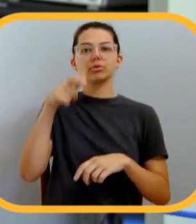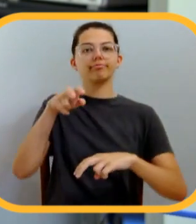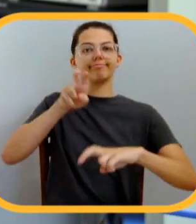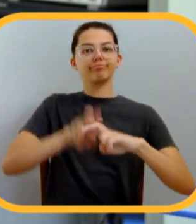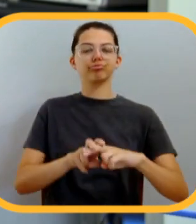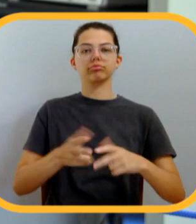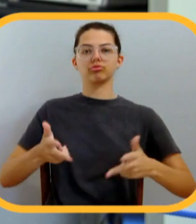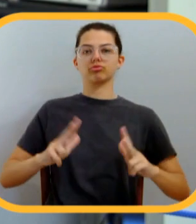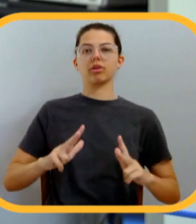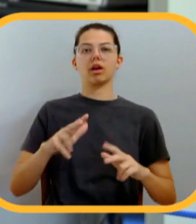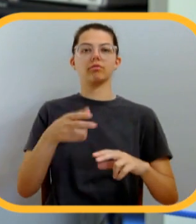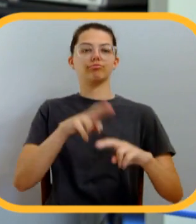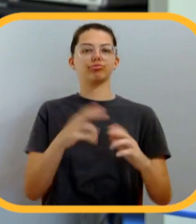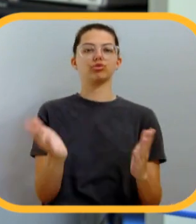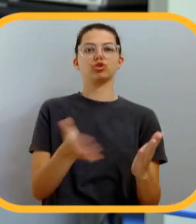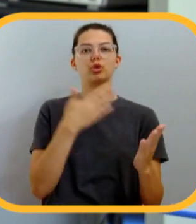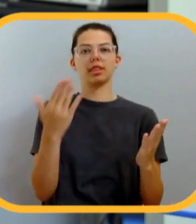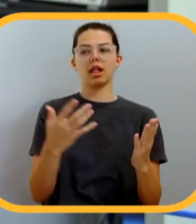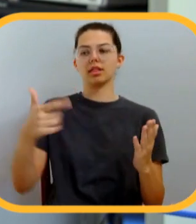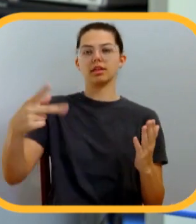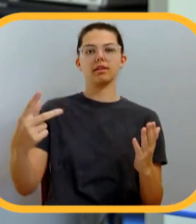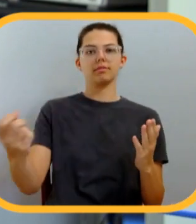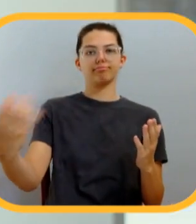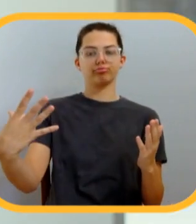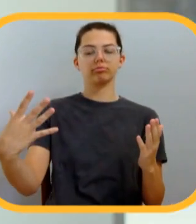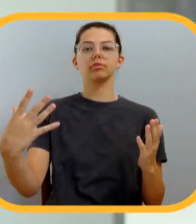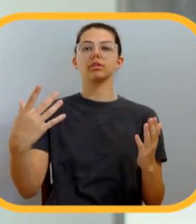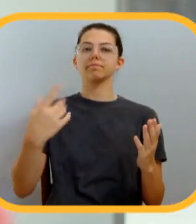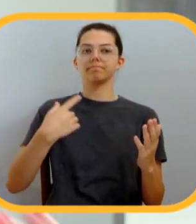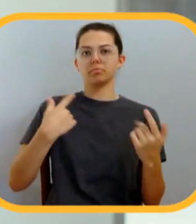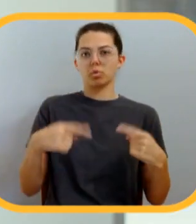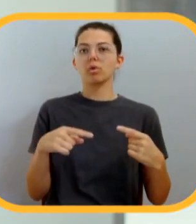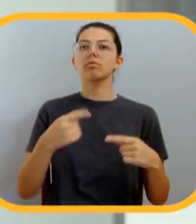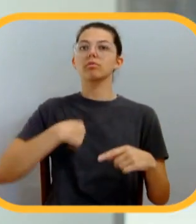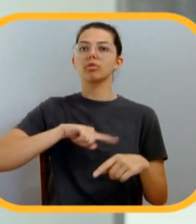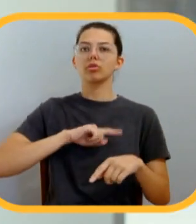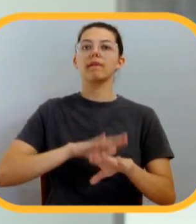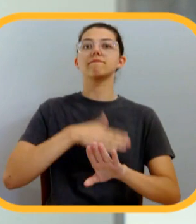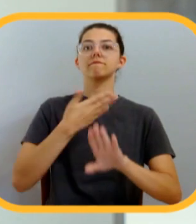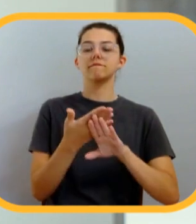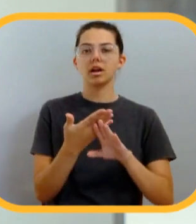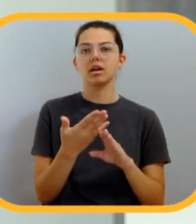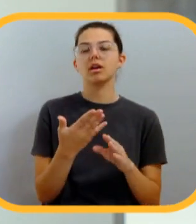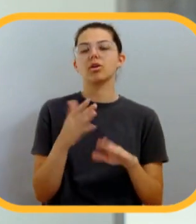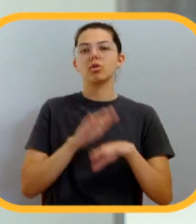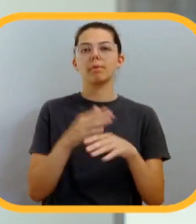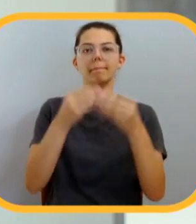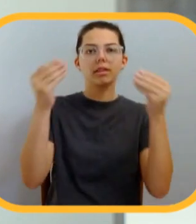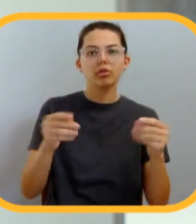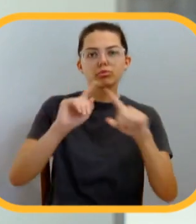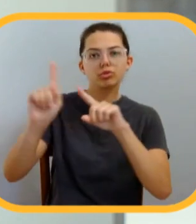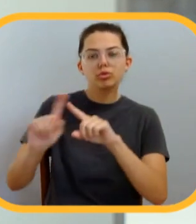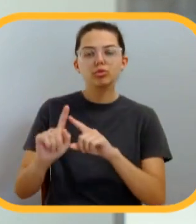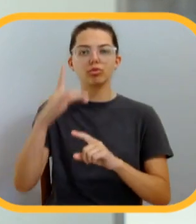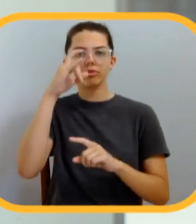numa poltrona a ler o jornal e ao mesmo tempo a ver televisão, nós hoje temos de aumentar aí um conjunto